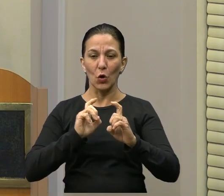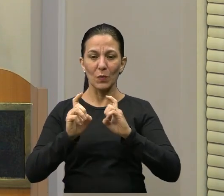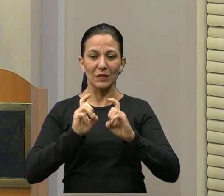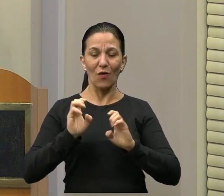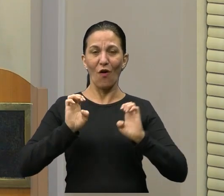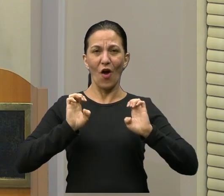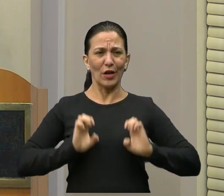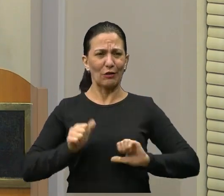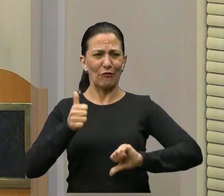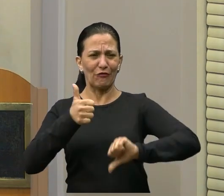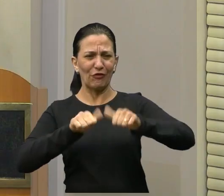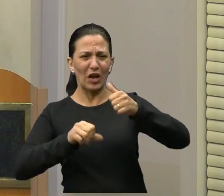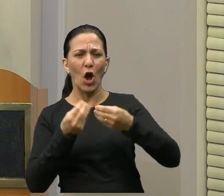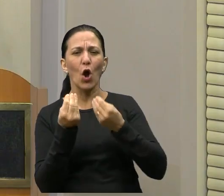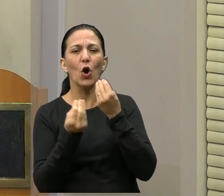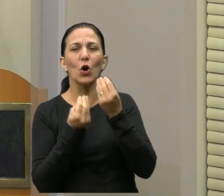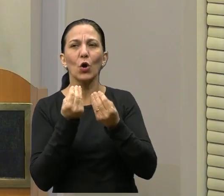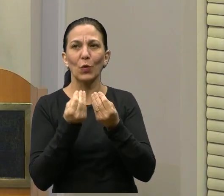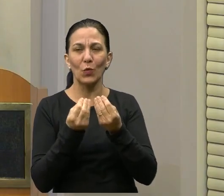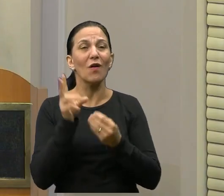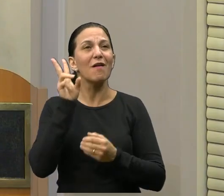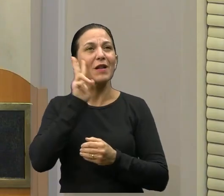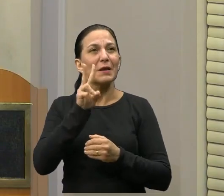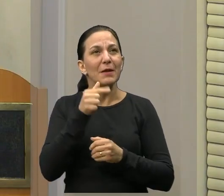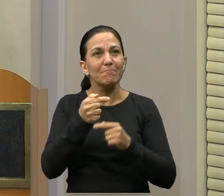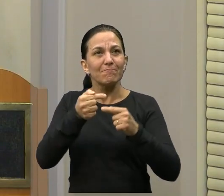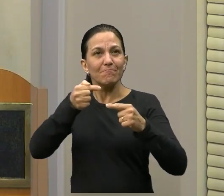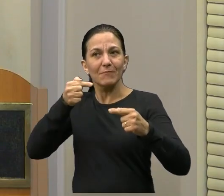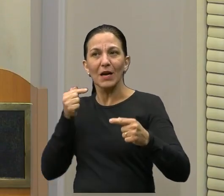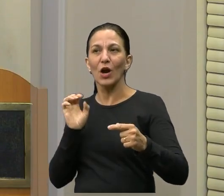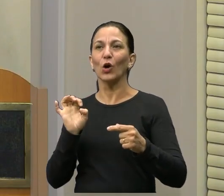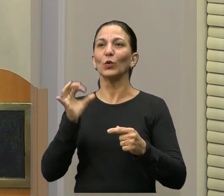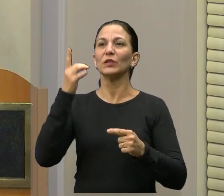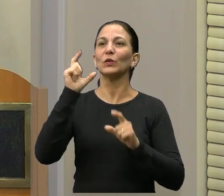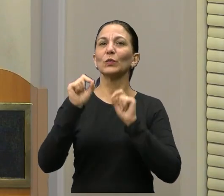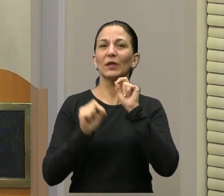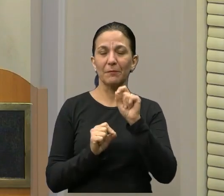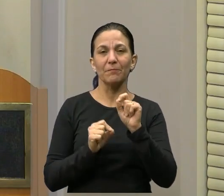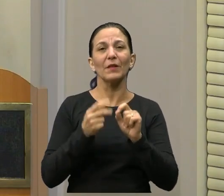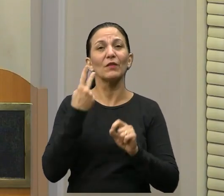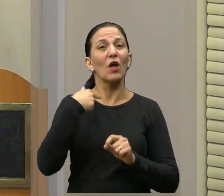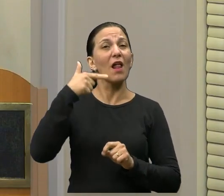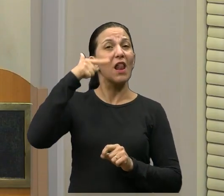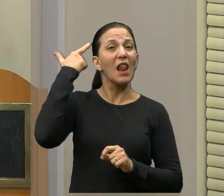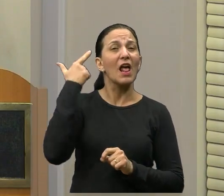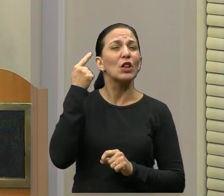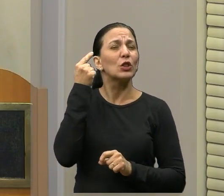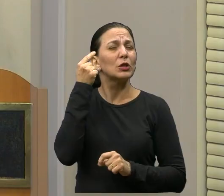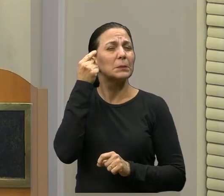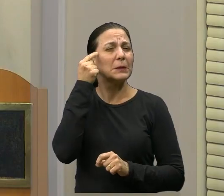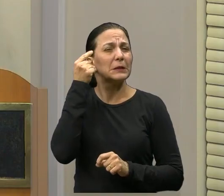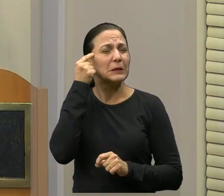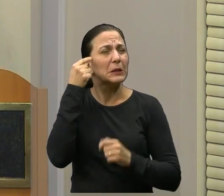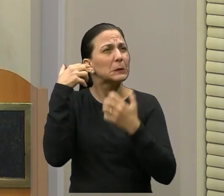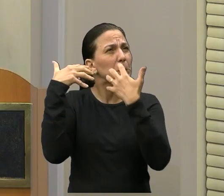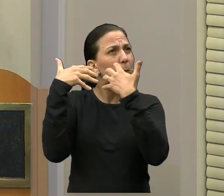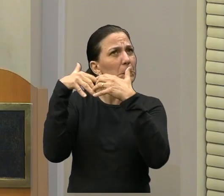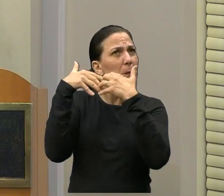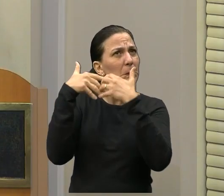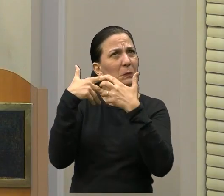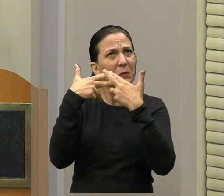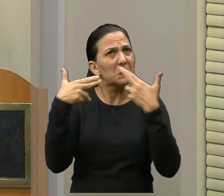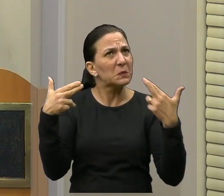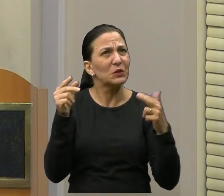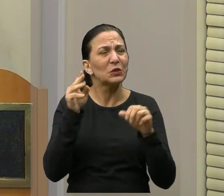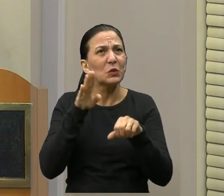Ética. A gente precisa lembrar o que aconteceu na semana passada. O Lelo tentou fazer um raciocínio, uma alusão a